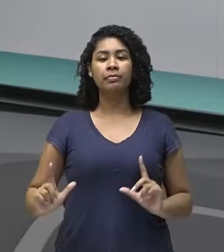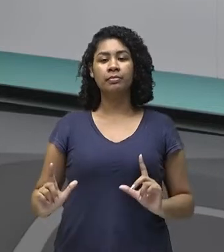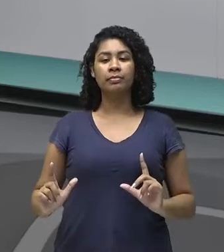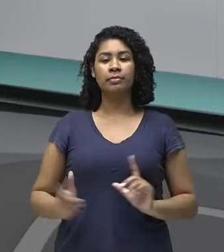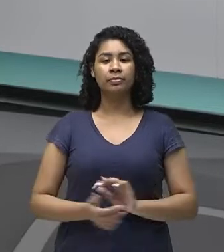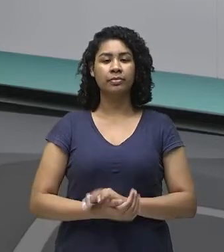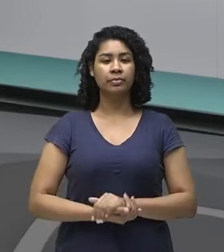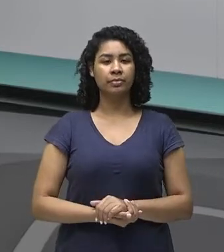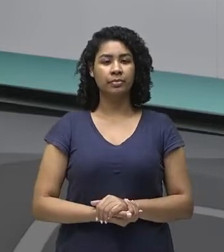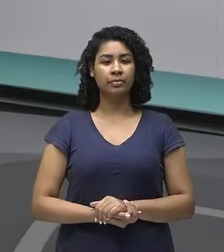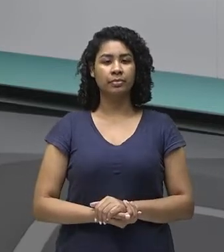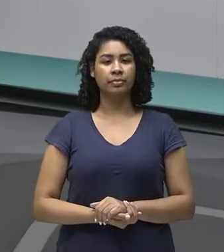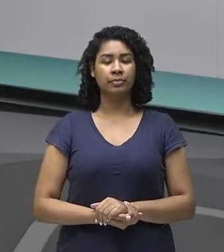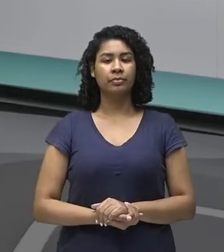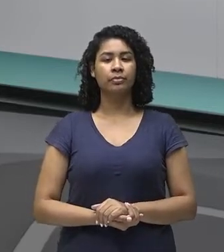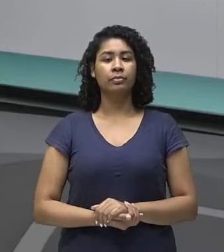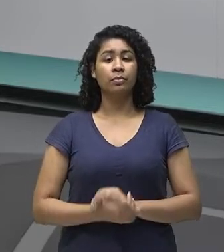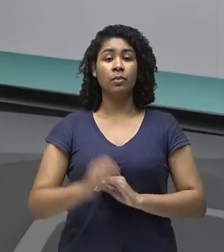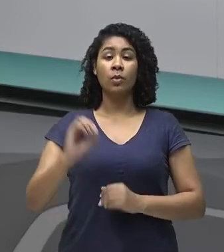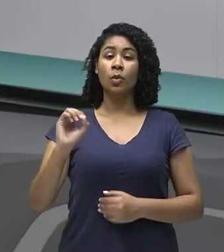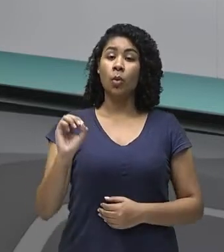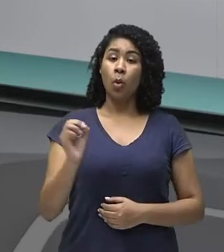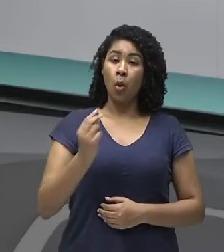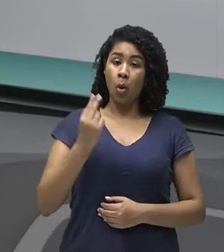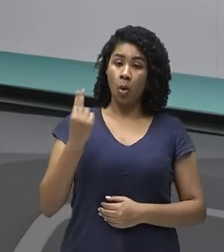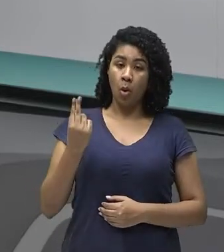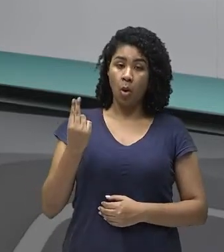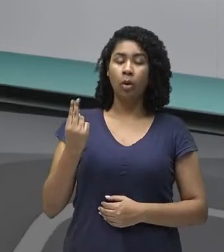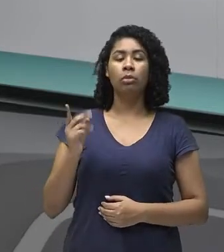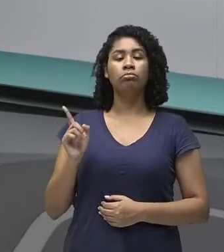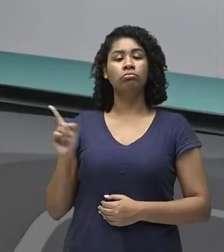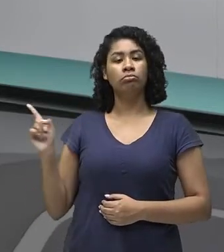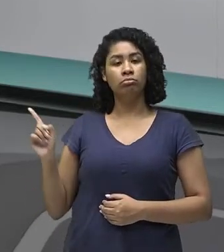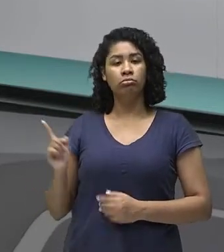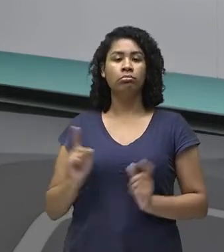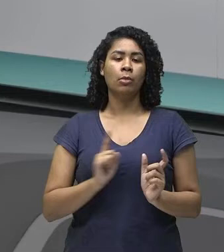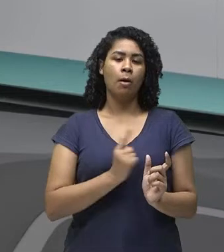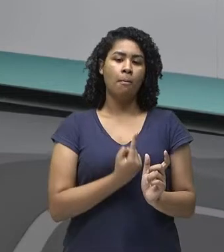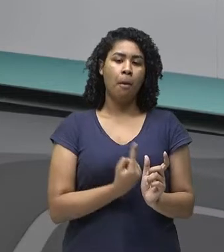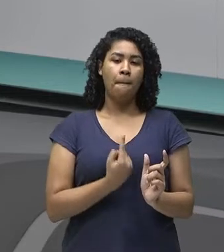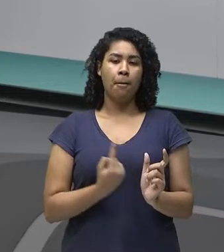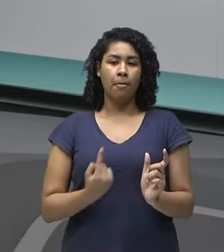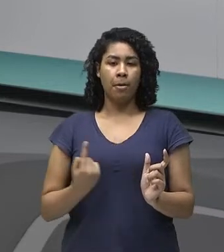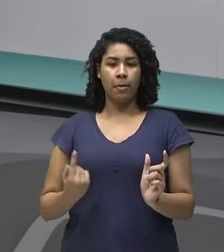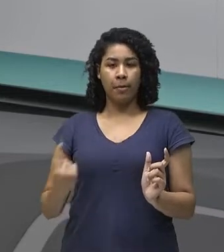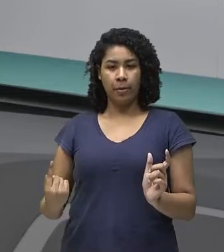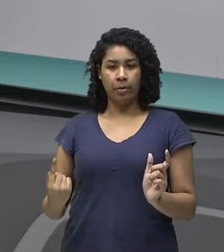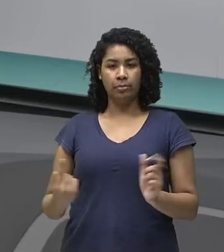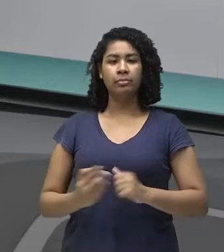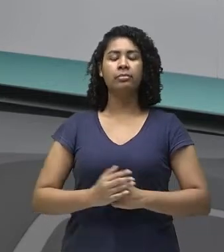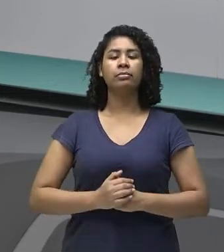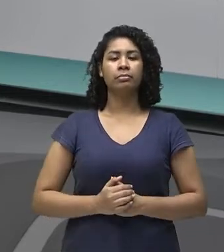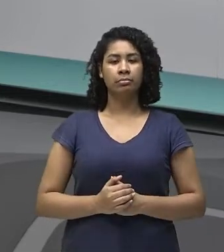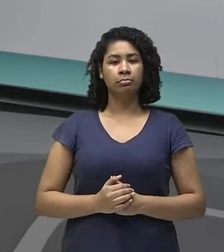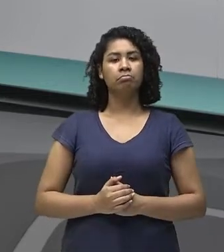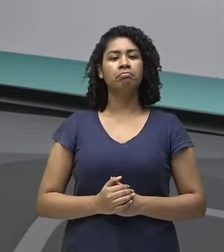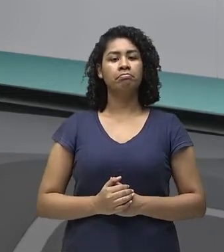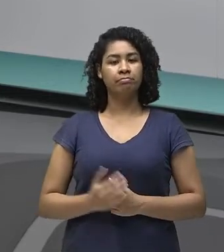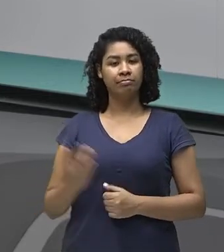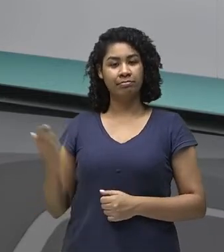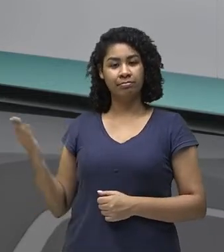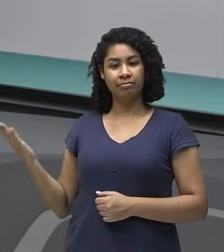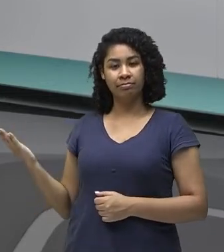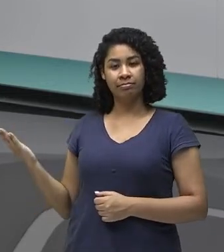em frente. Ou plural. Eles podem vir no singular ou no plural. Olha